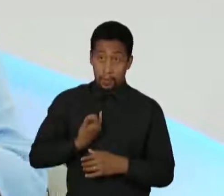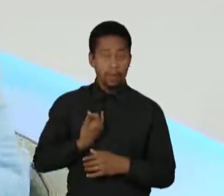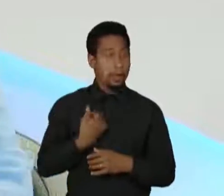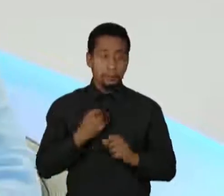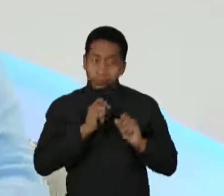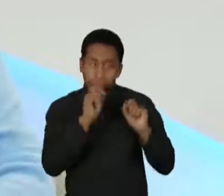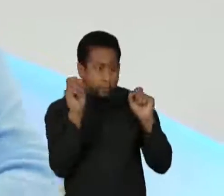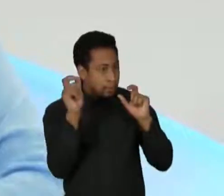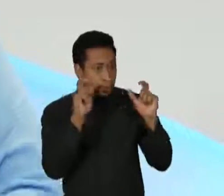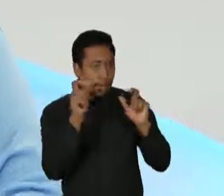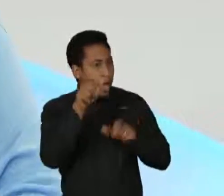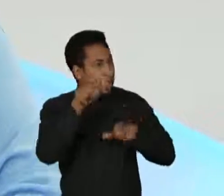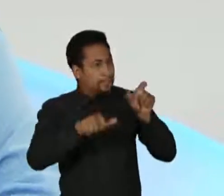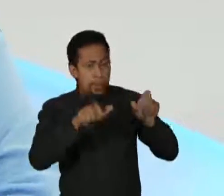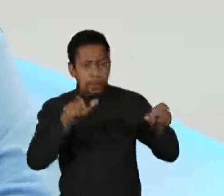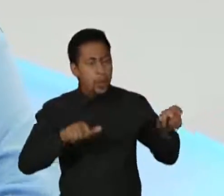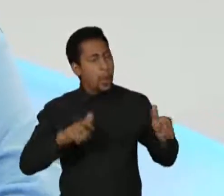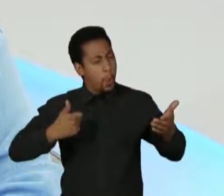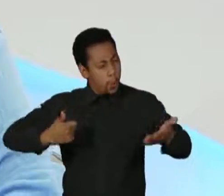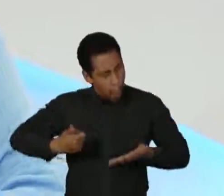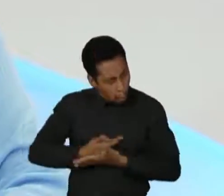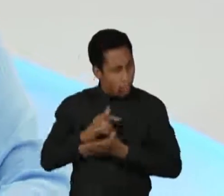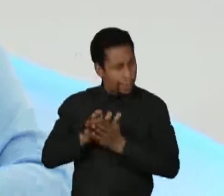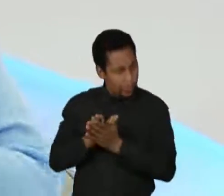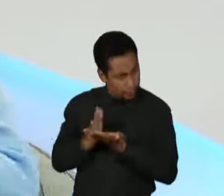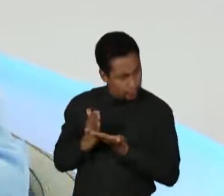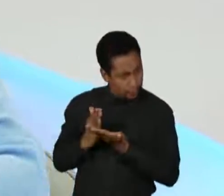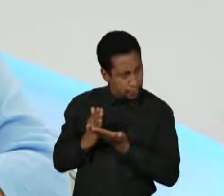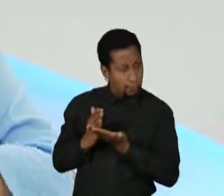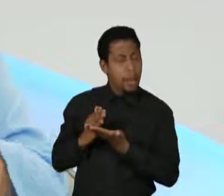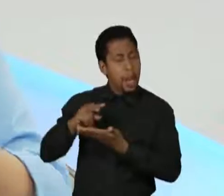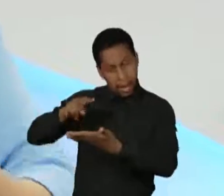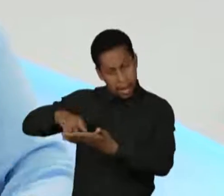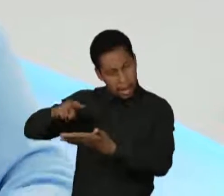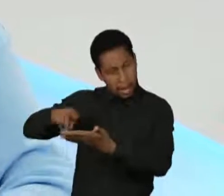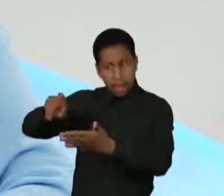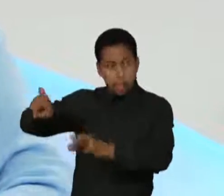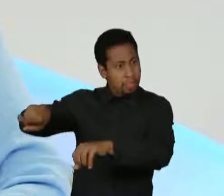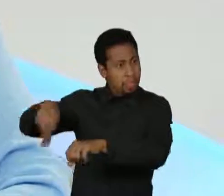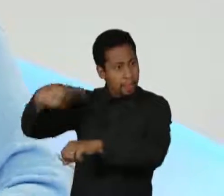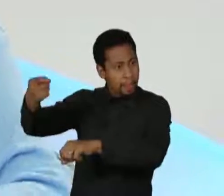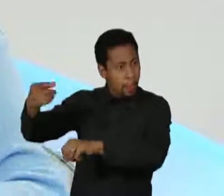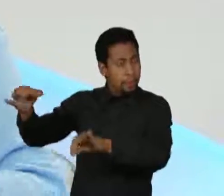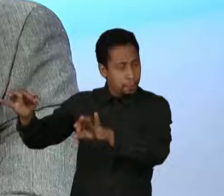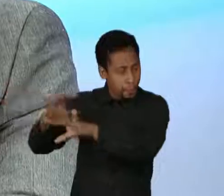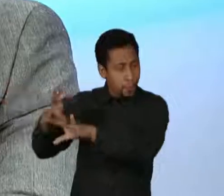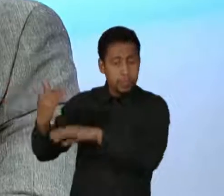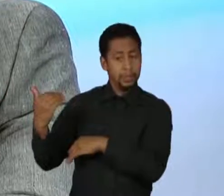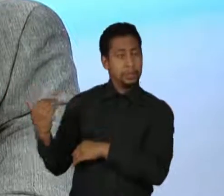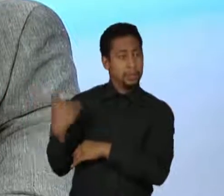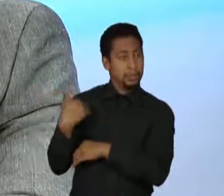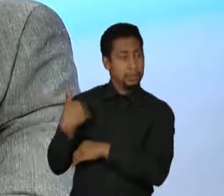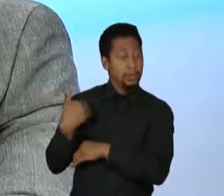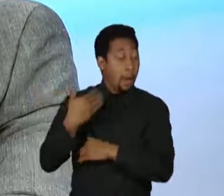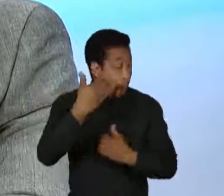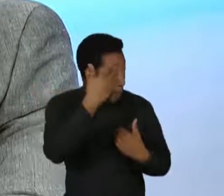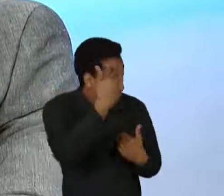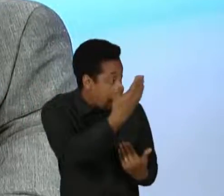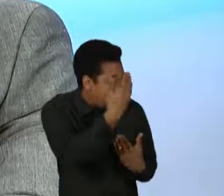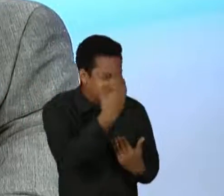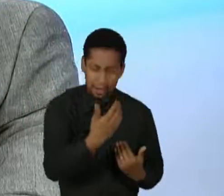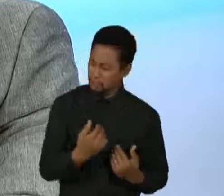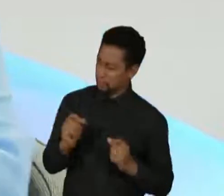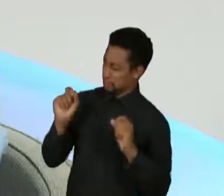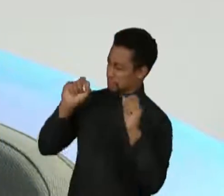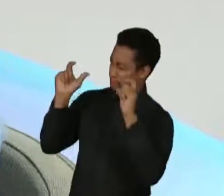Rio voltavam para agradecer e sempre desejavam comprar e presentear e esse boca a boca foi